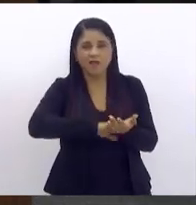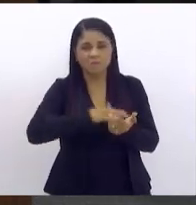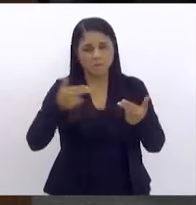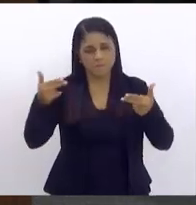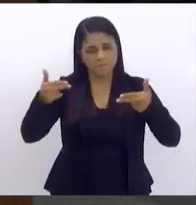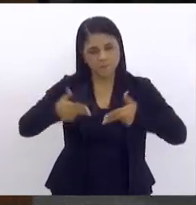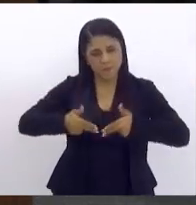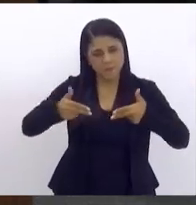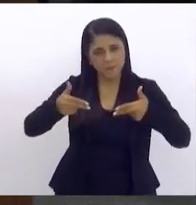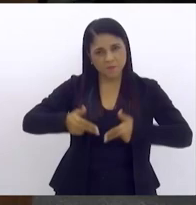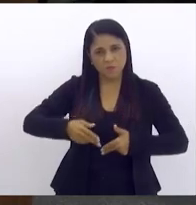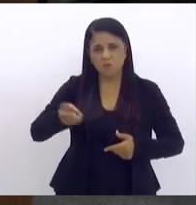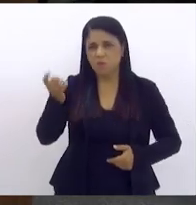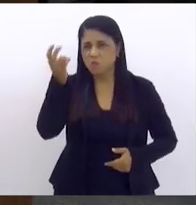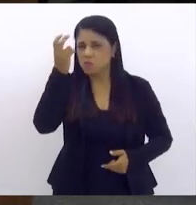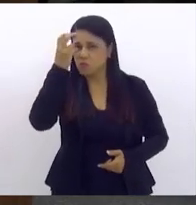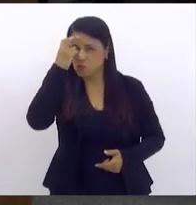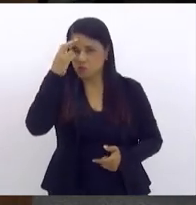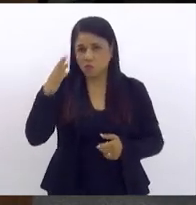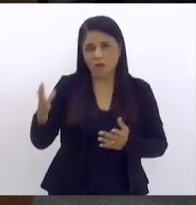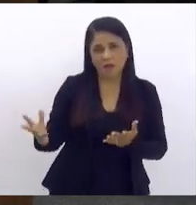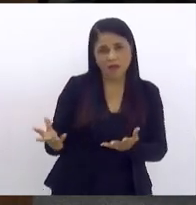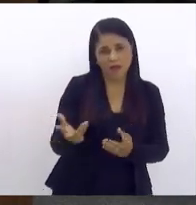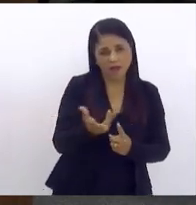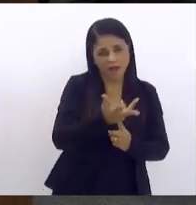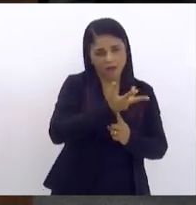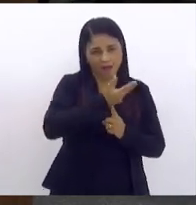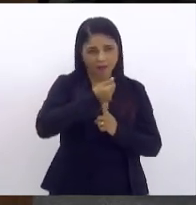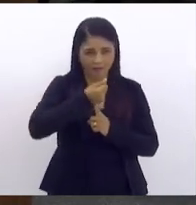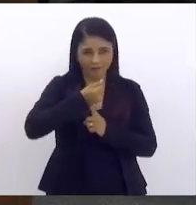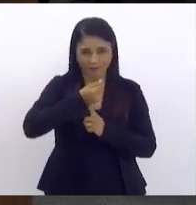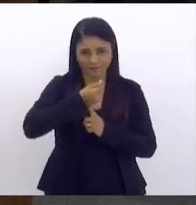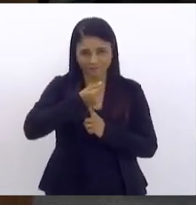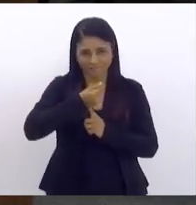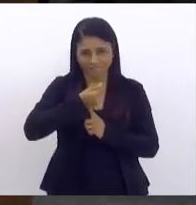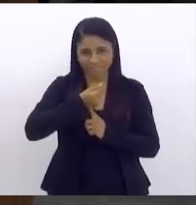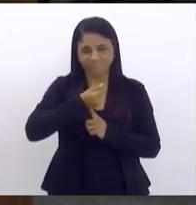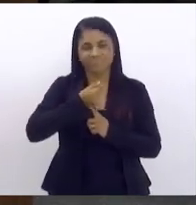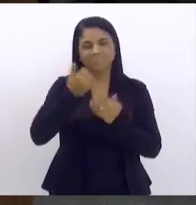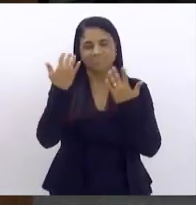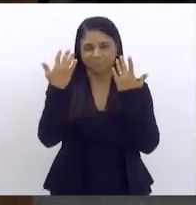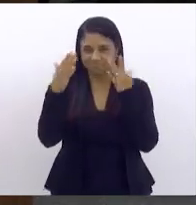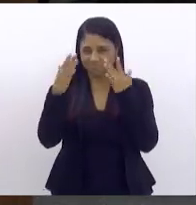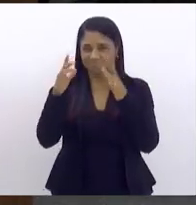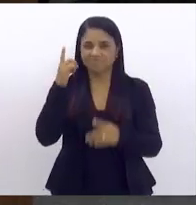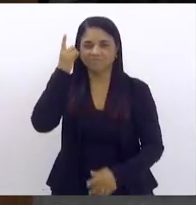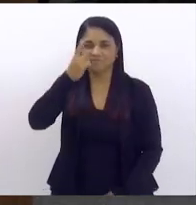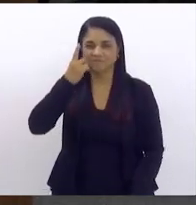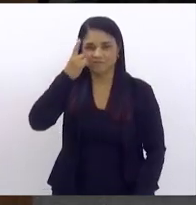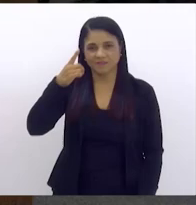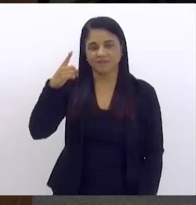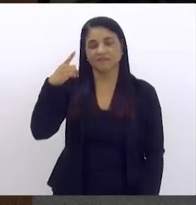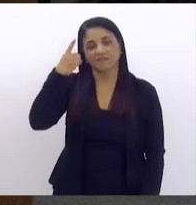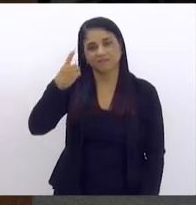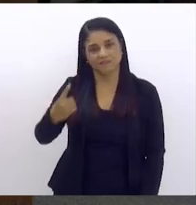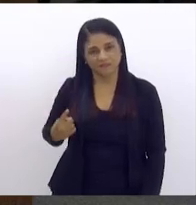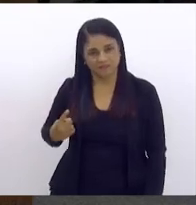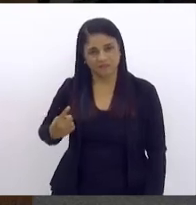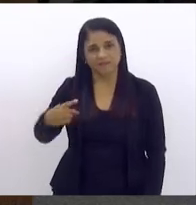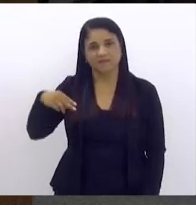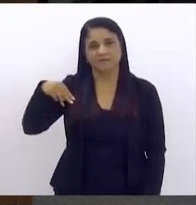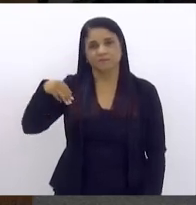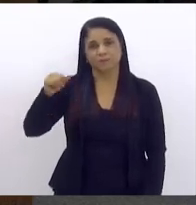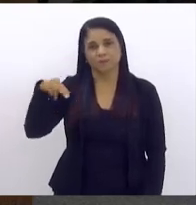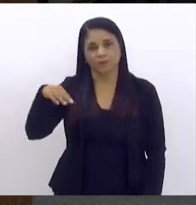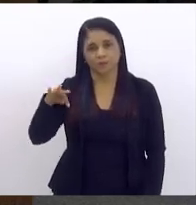com a cultura, com a arte. Então, parabenizar a deputada Dani pelo excelente projeto. Também, senhor presidente, para